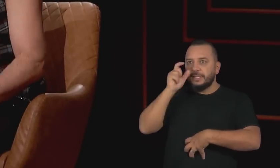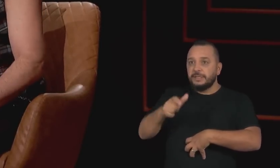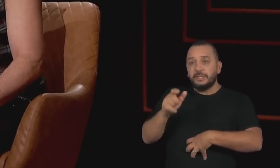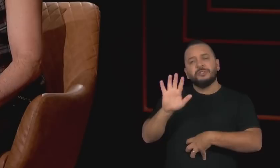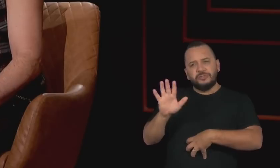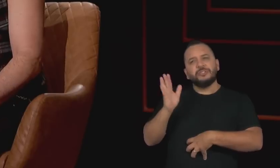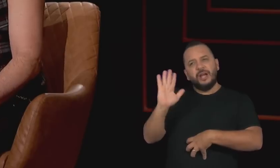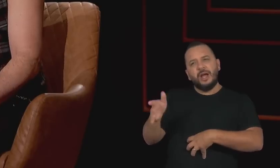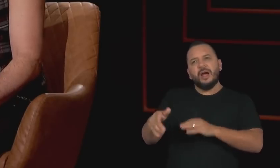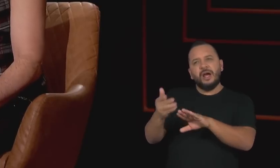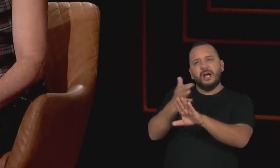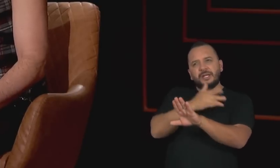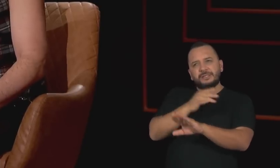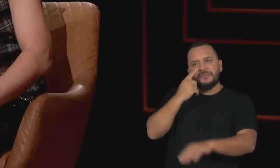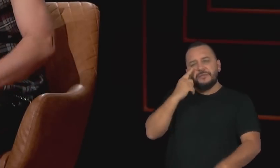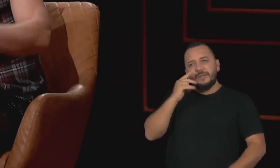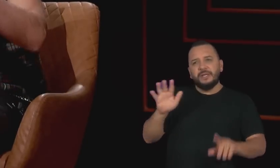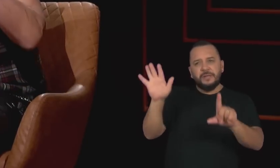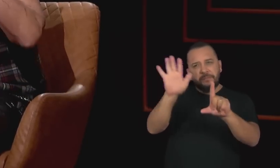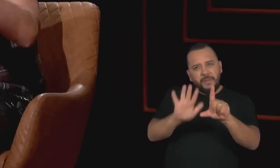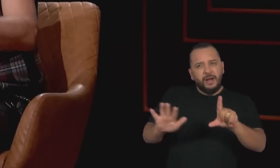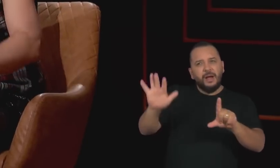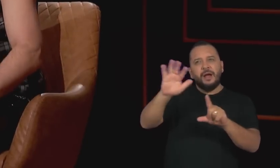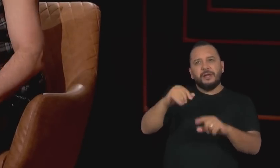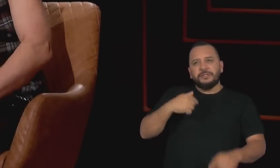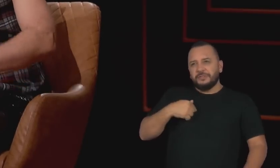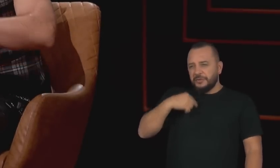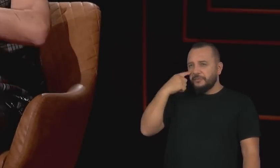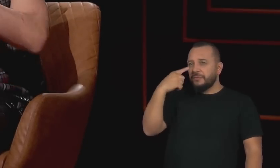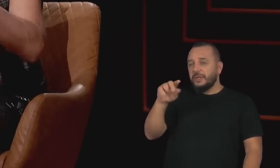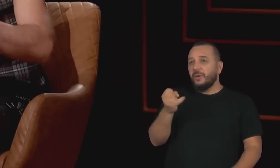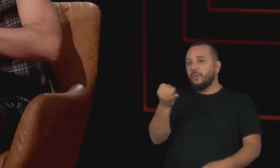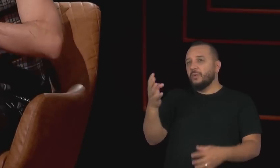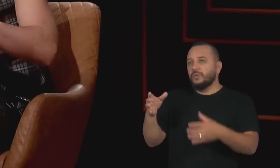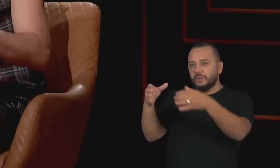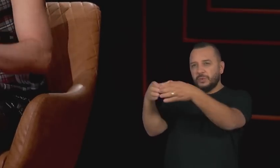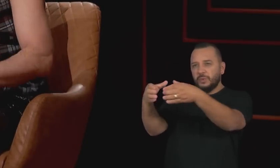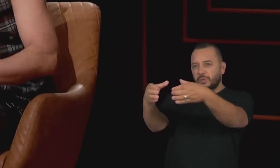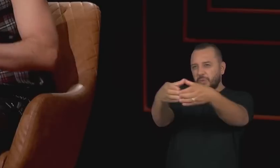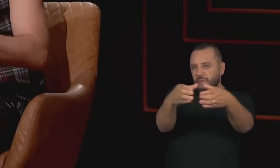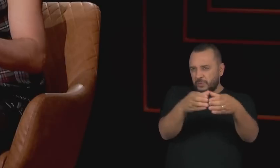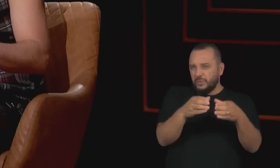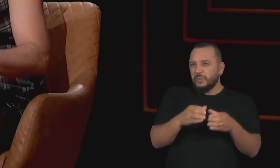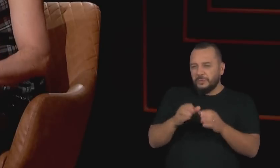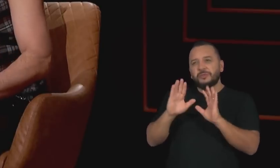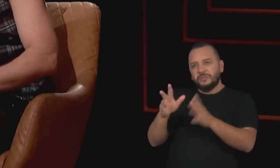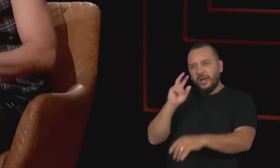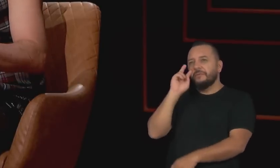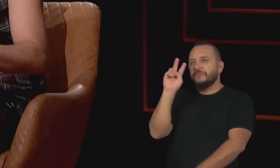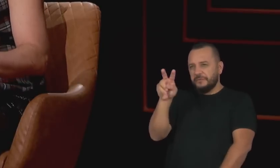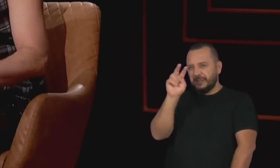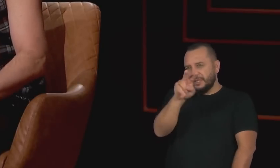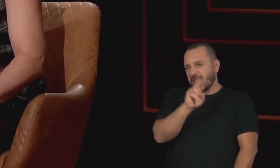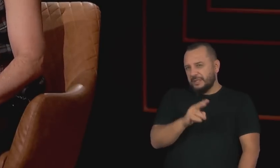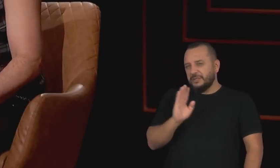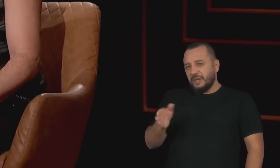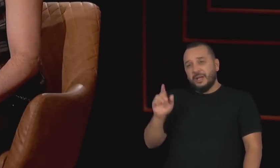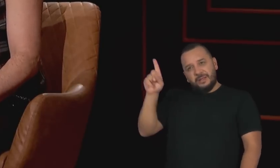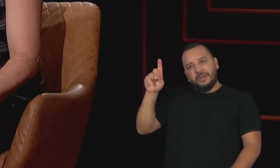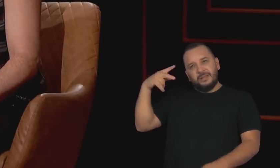imagens tipo Sid Vicious ou Johnny Rotten, Sex Pistols, The Clash, eu tinha visto tudo isso, Stray